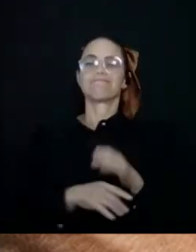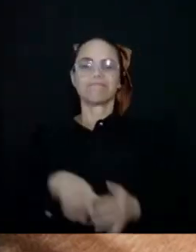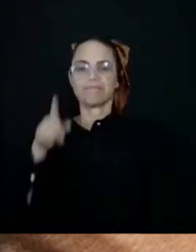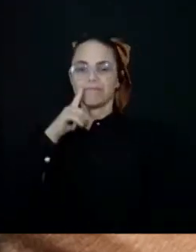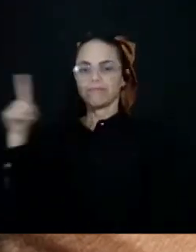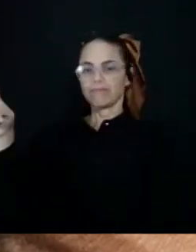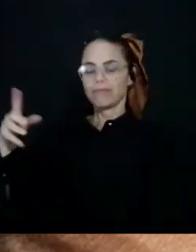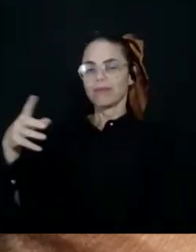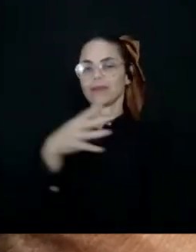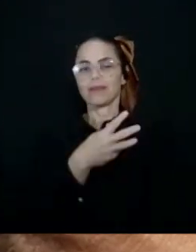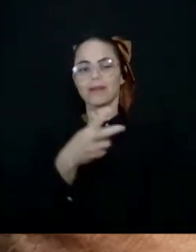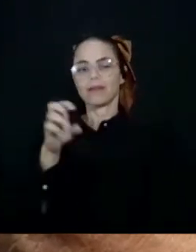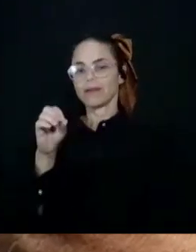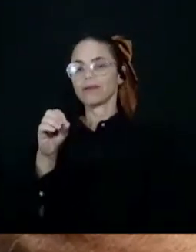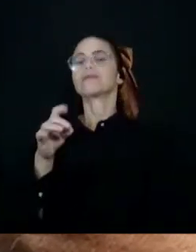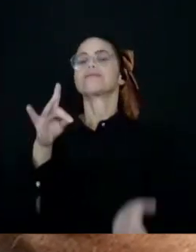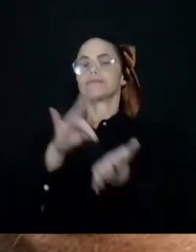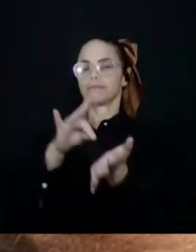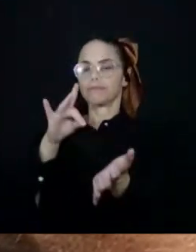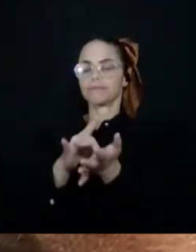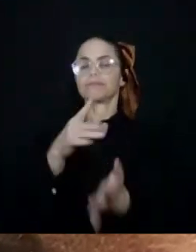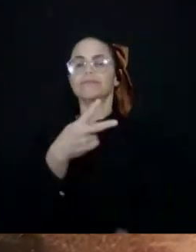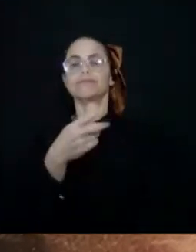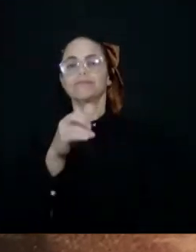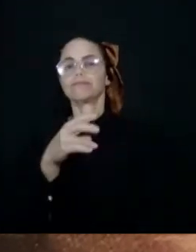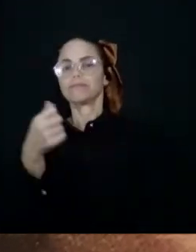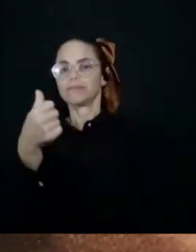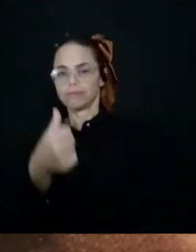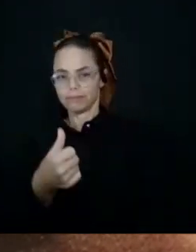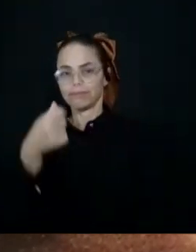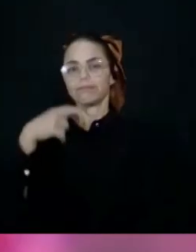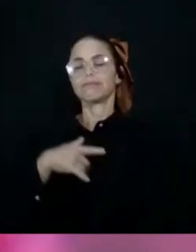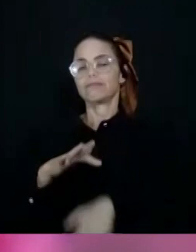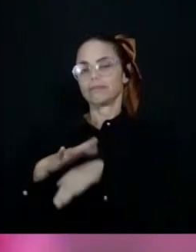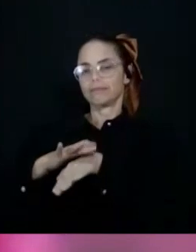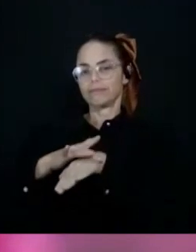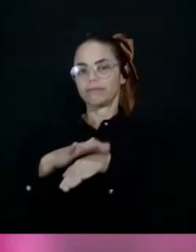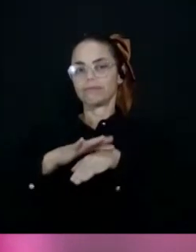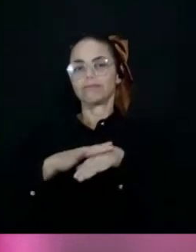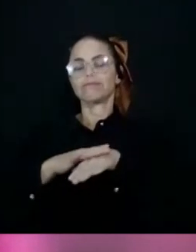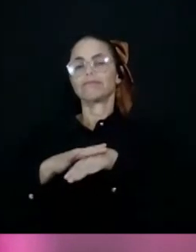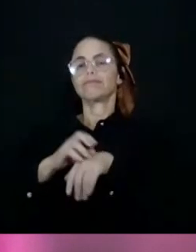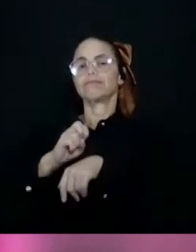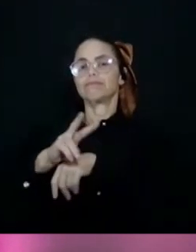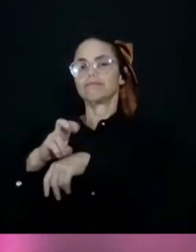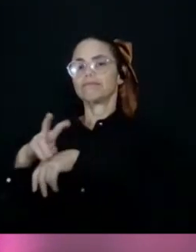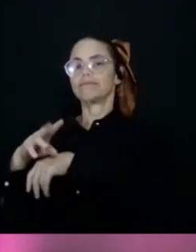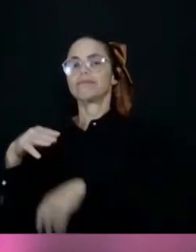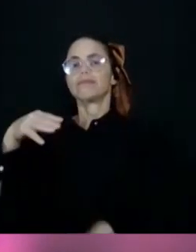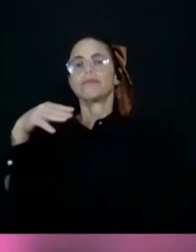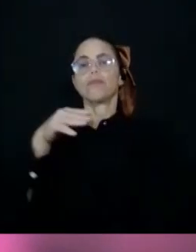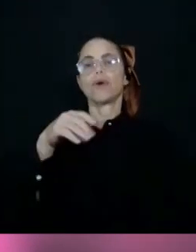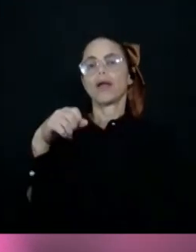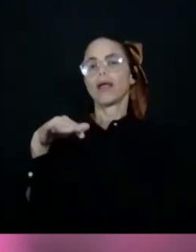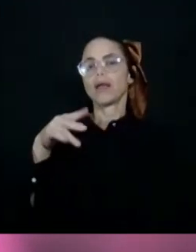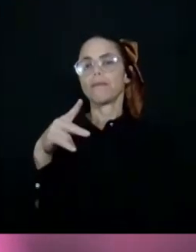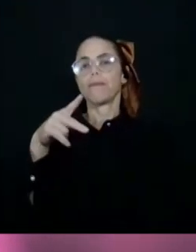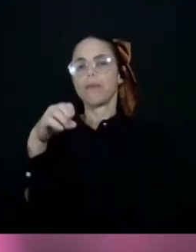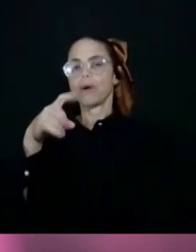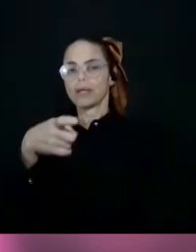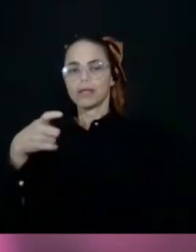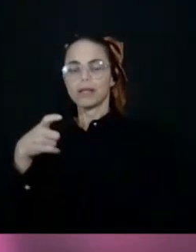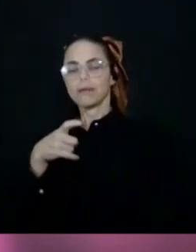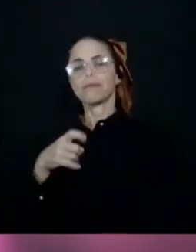50 confirmações em 2026. A doença é causada pelo vírus Monkeypox e é transmitida principalmente